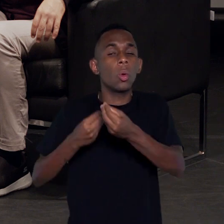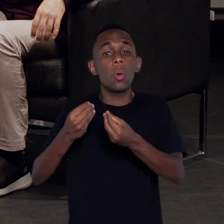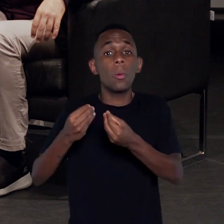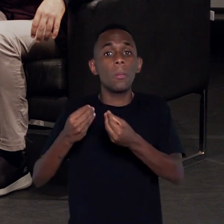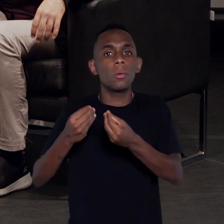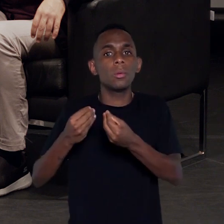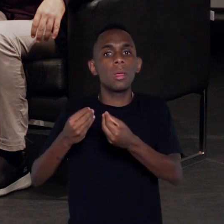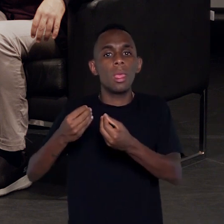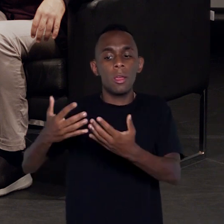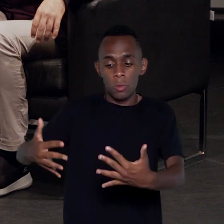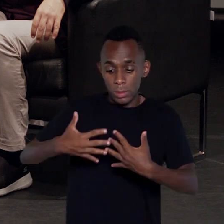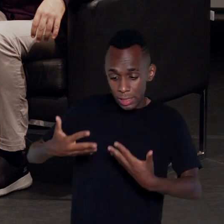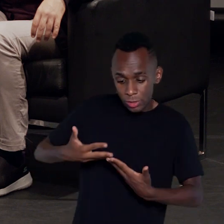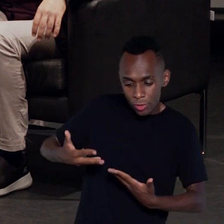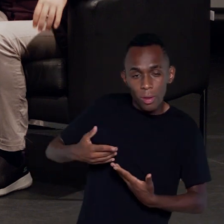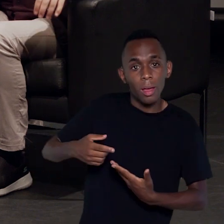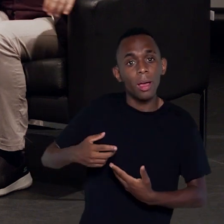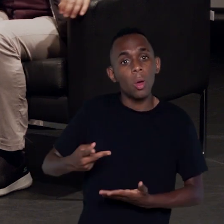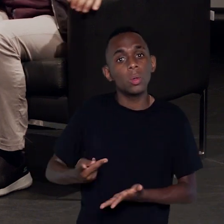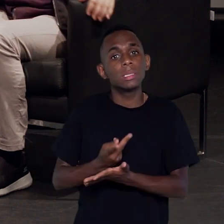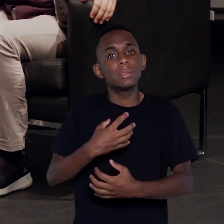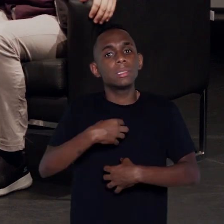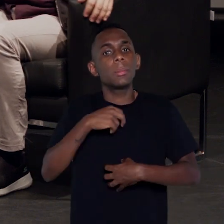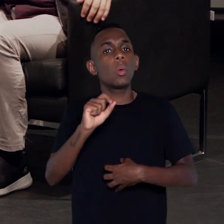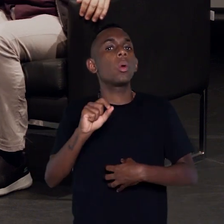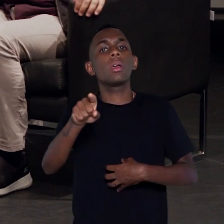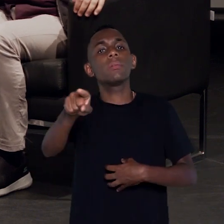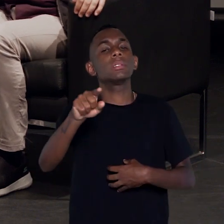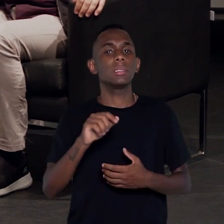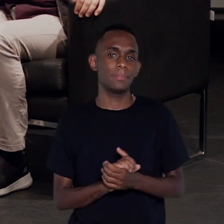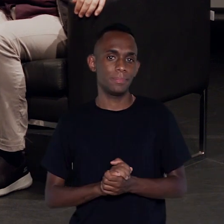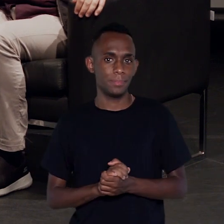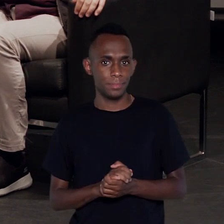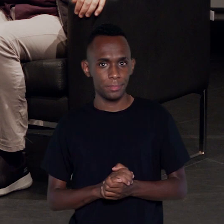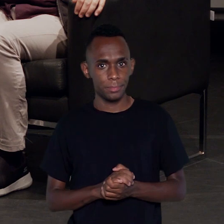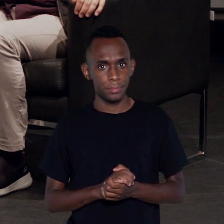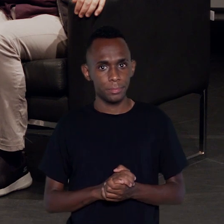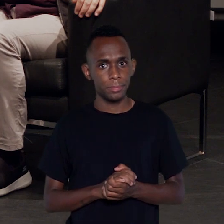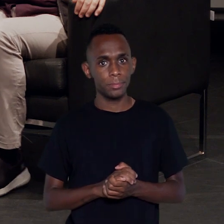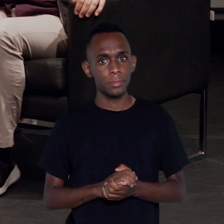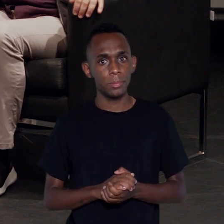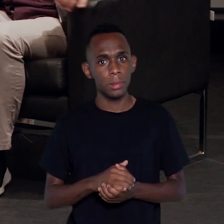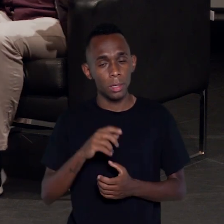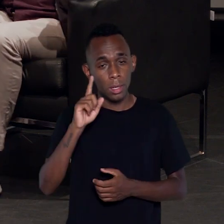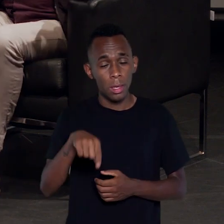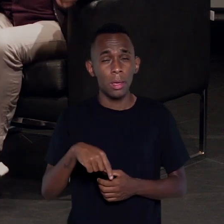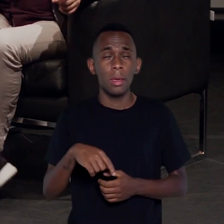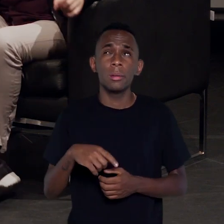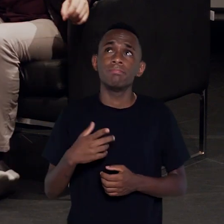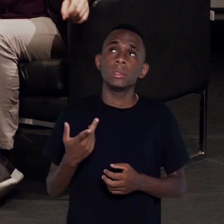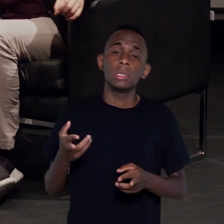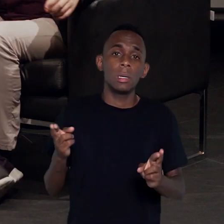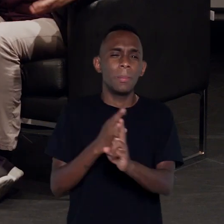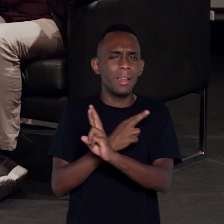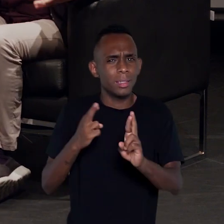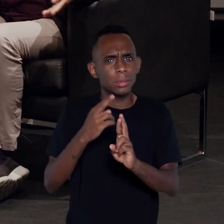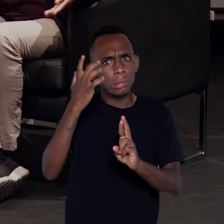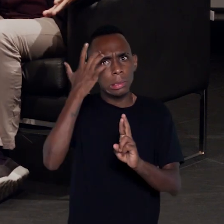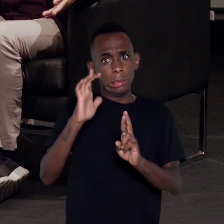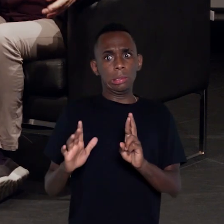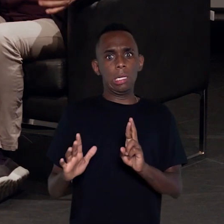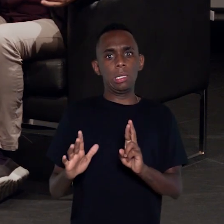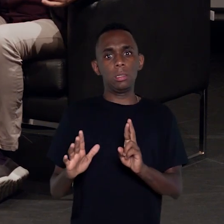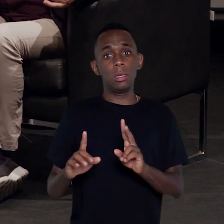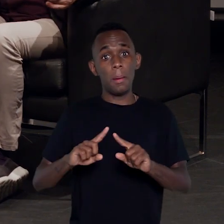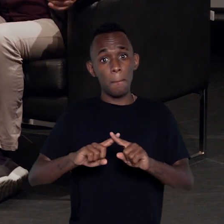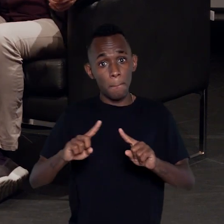está te provocando, está acontecendo com você? É uma relação bem